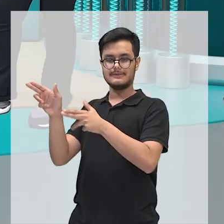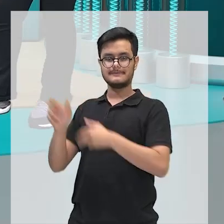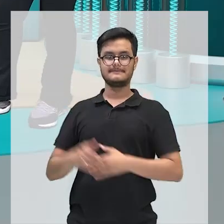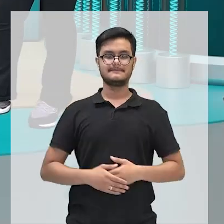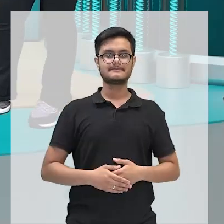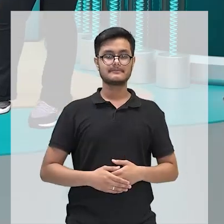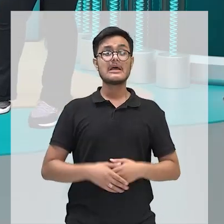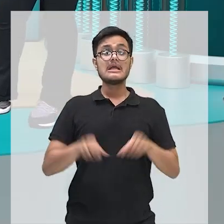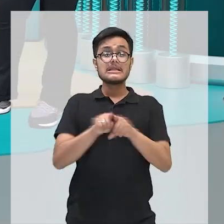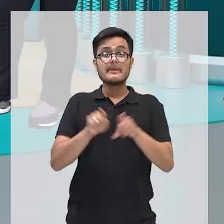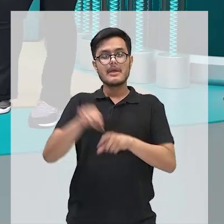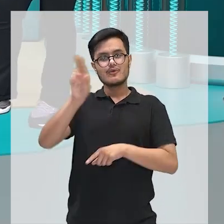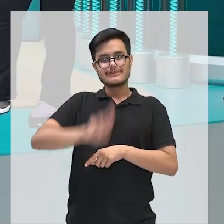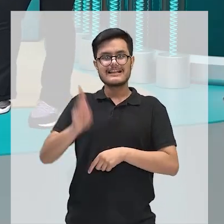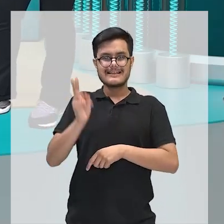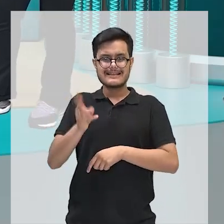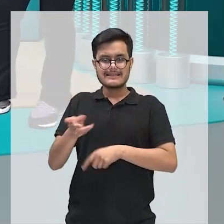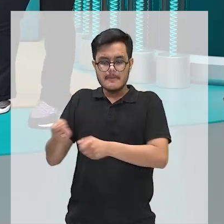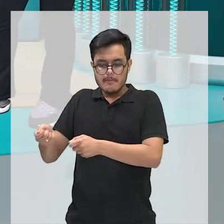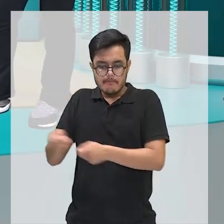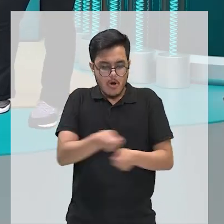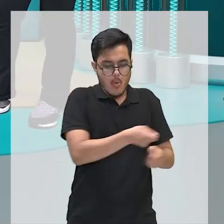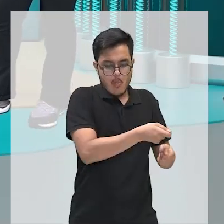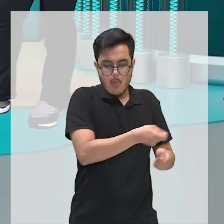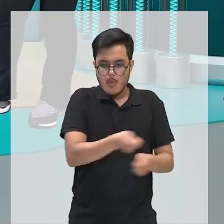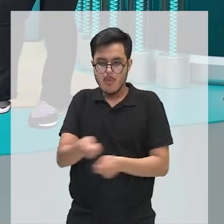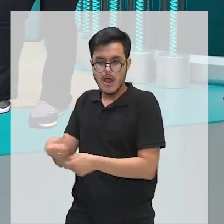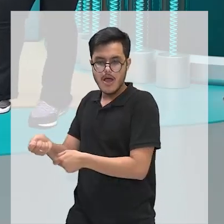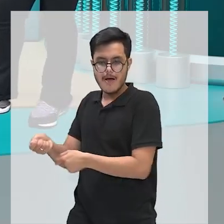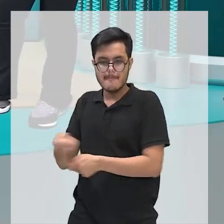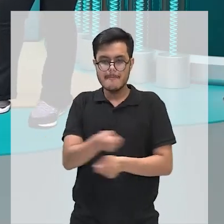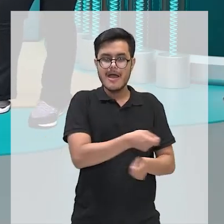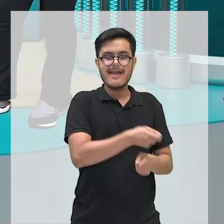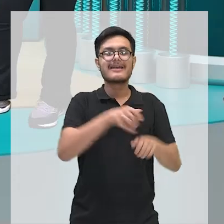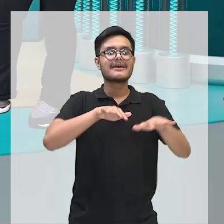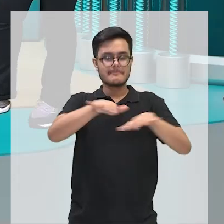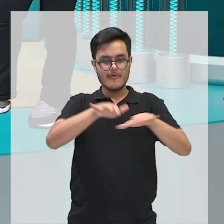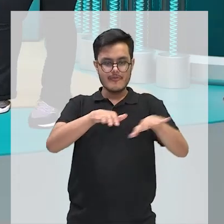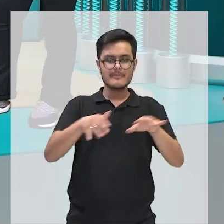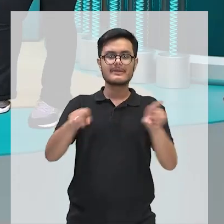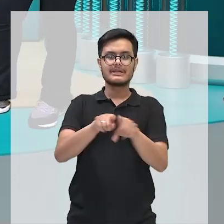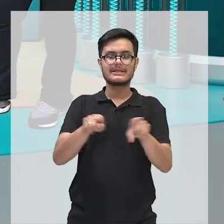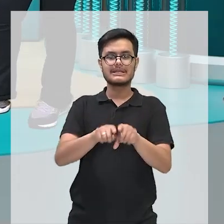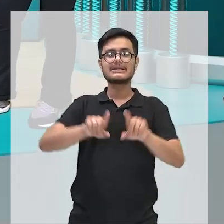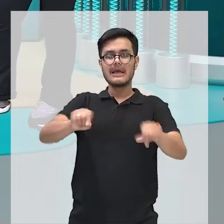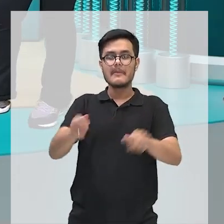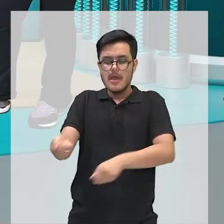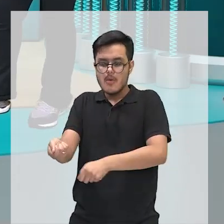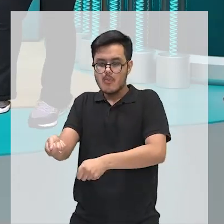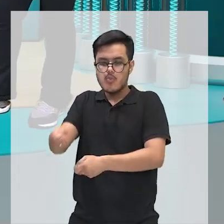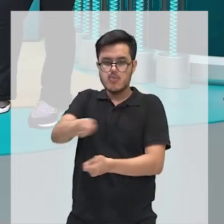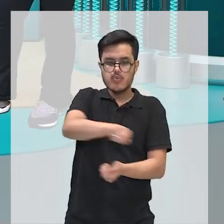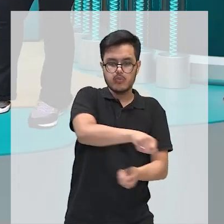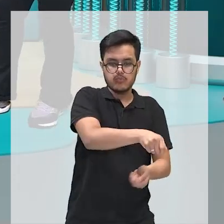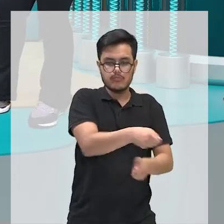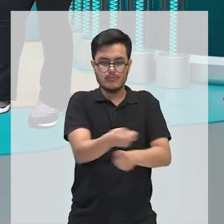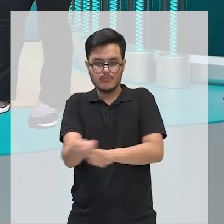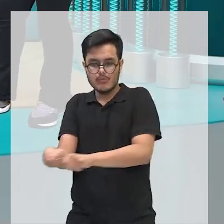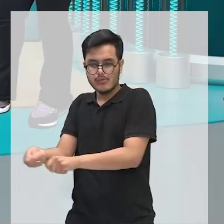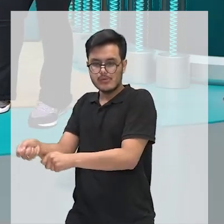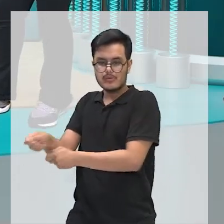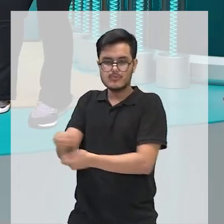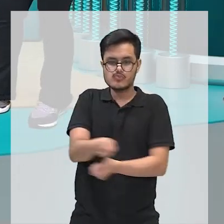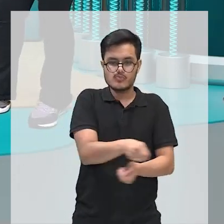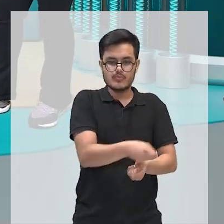o outro, lembrando que esse movimento ele é feito, né, pela rotação do antebraço esquerdo. Então é ele que vai